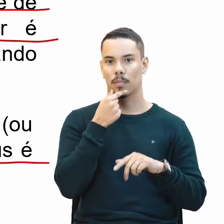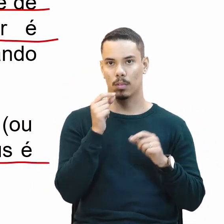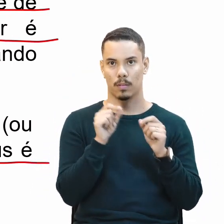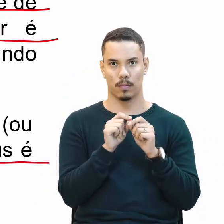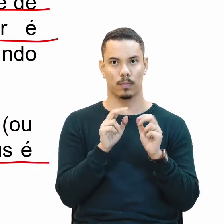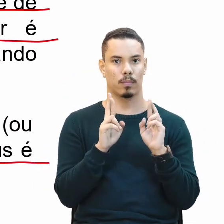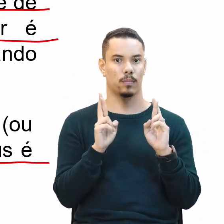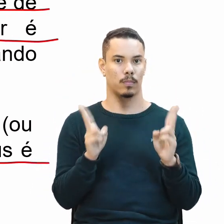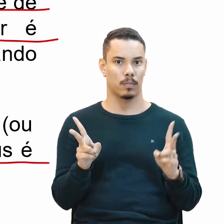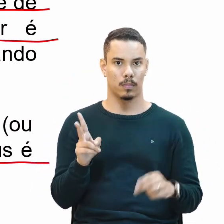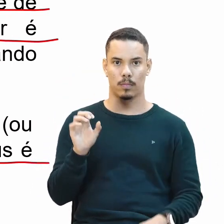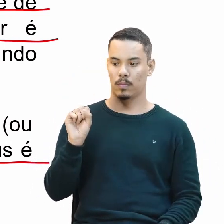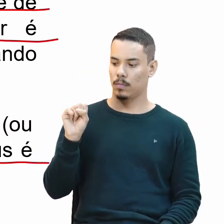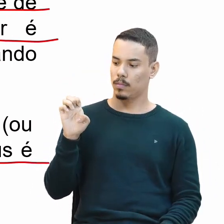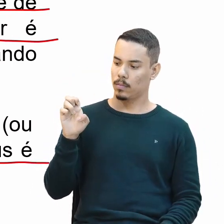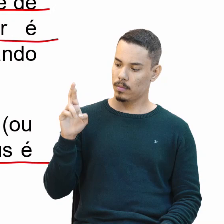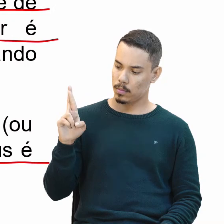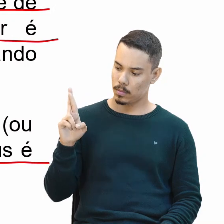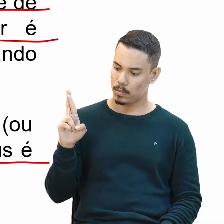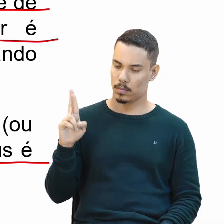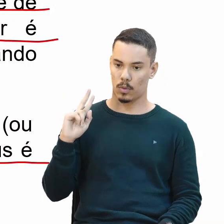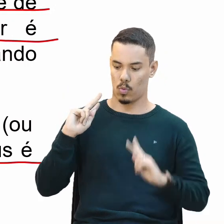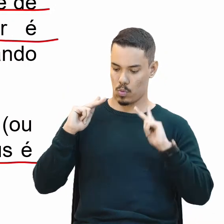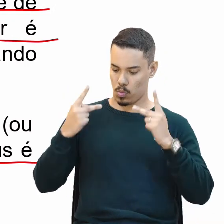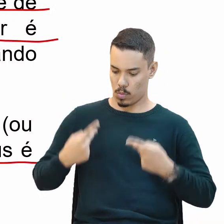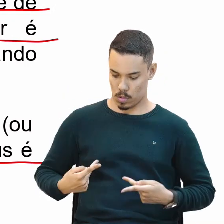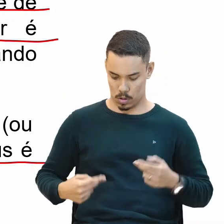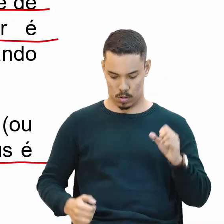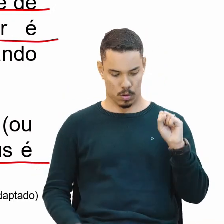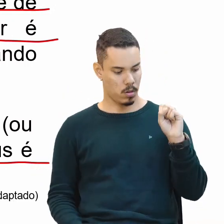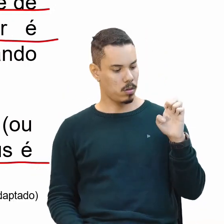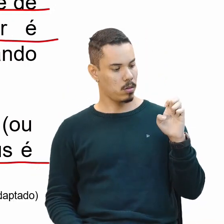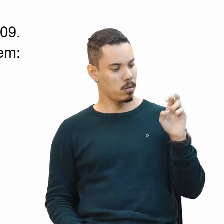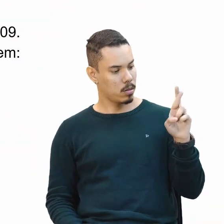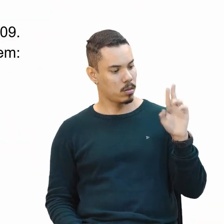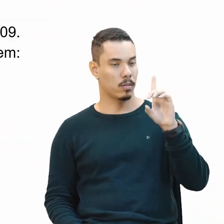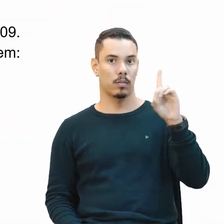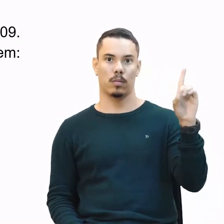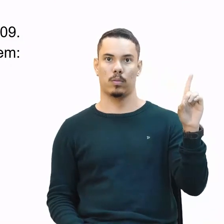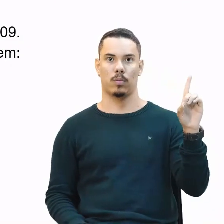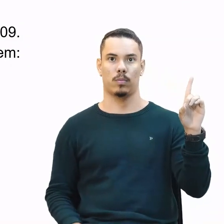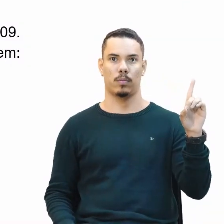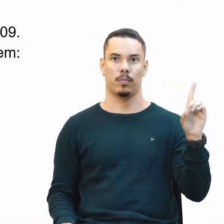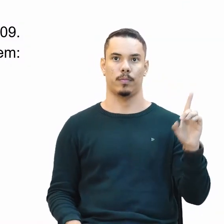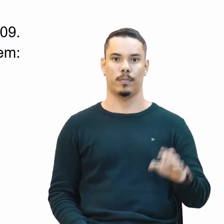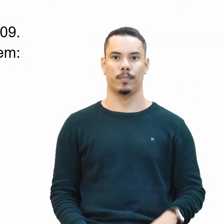entre o ser voltado para o ser humano e o ser voltado para Deus.